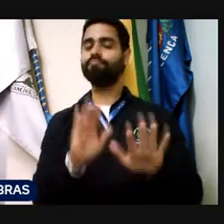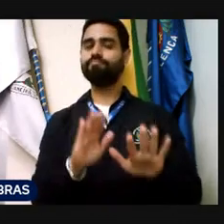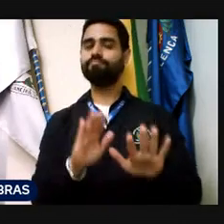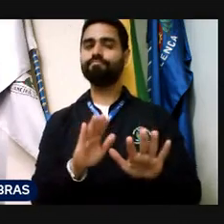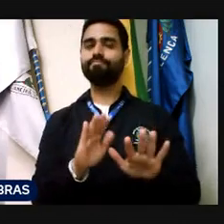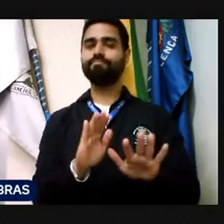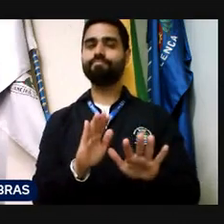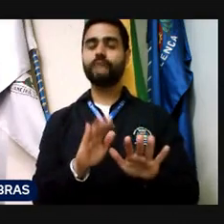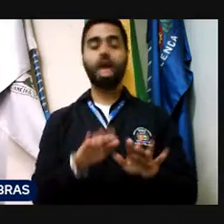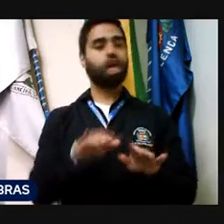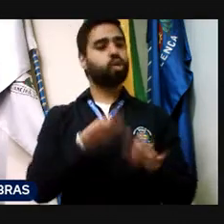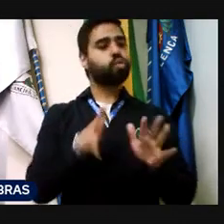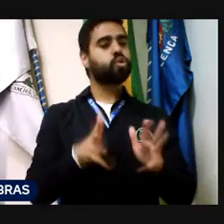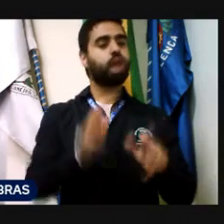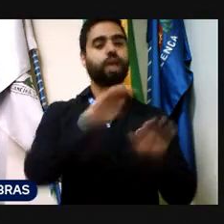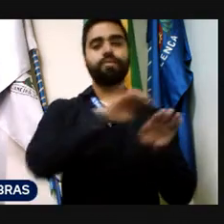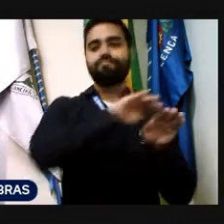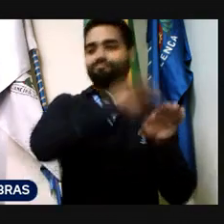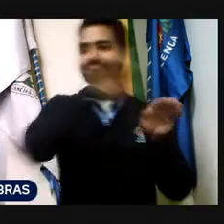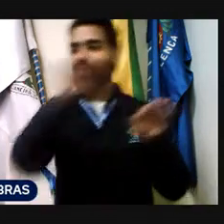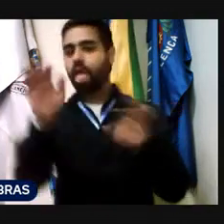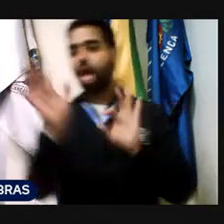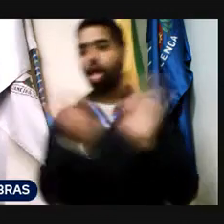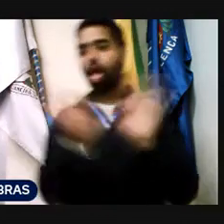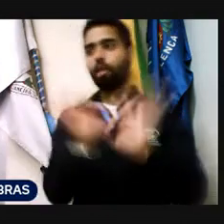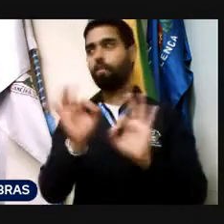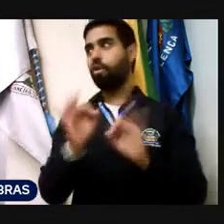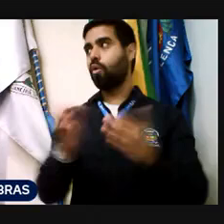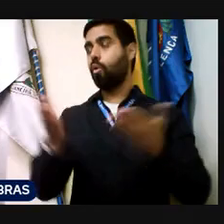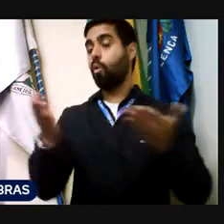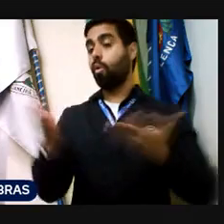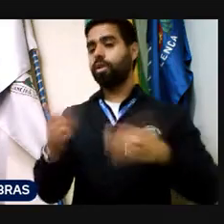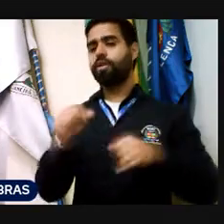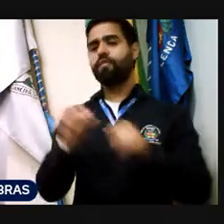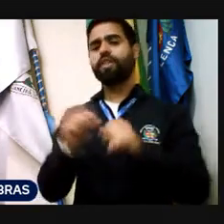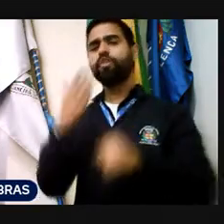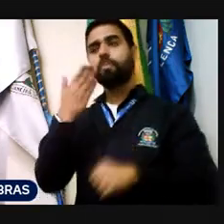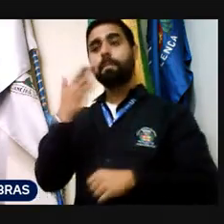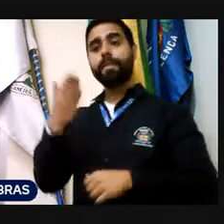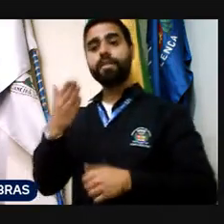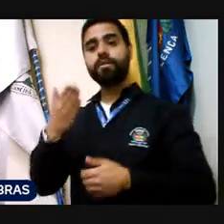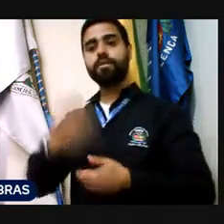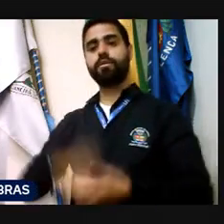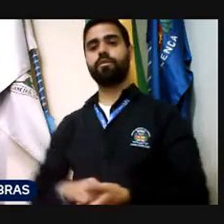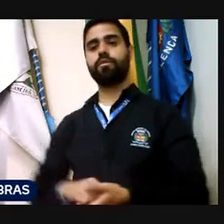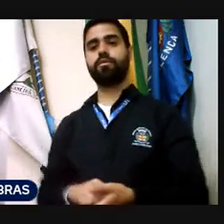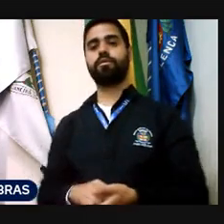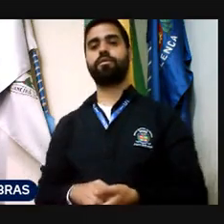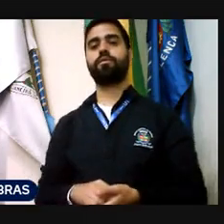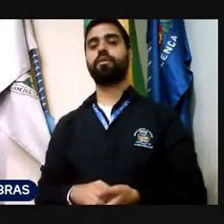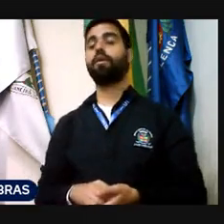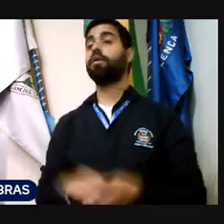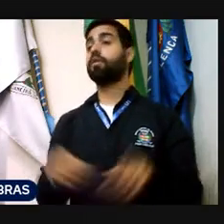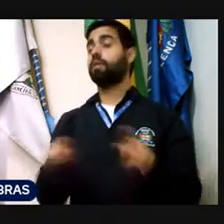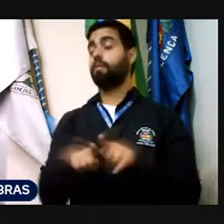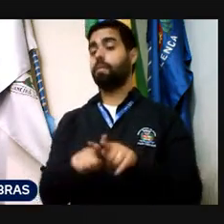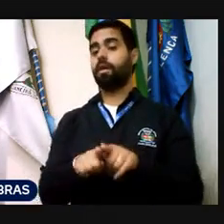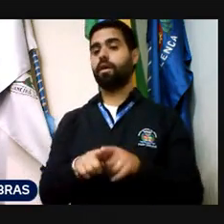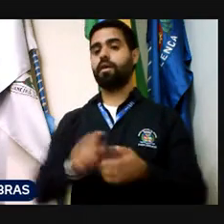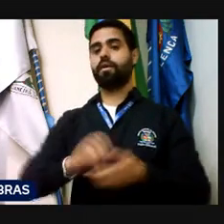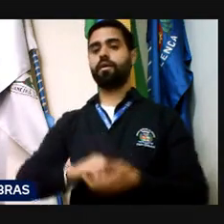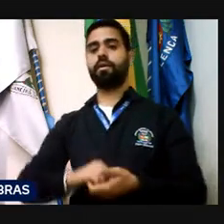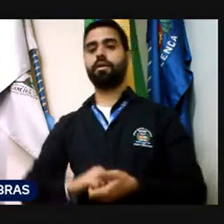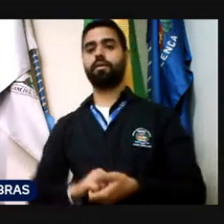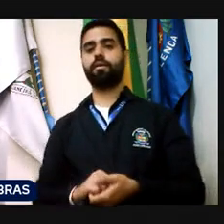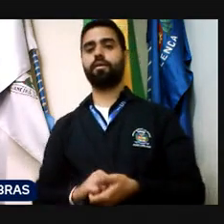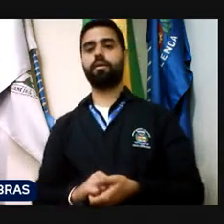pontes aí foram feitas com essa sensibilidade, a gente traz aqui hoje um apelo da ponte do Rancho da Mata. É mais uma ponte aí